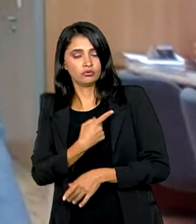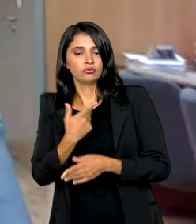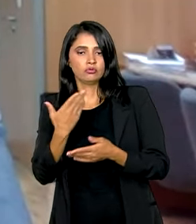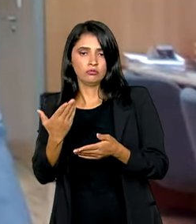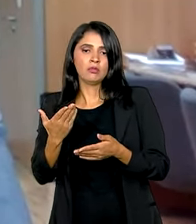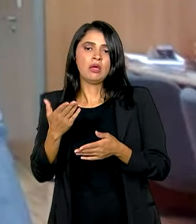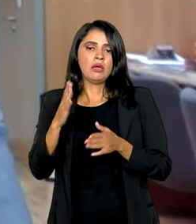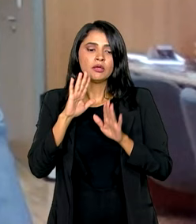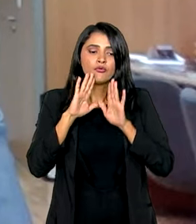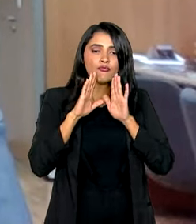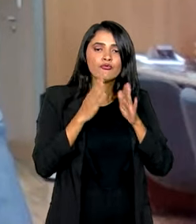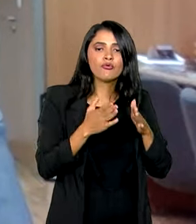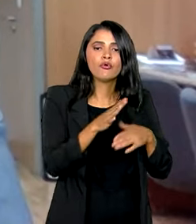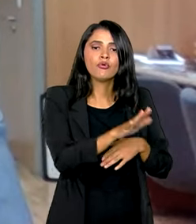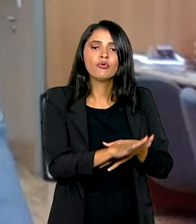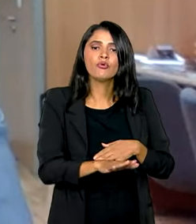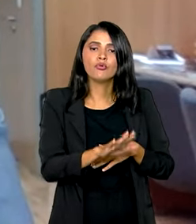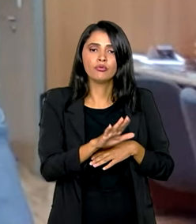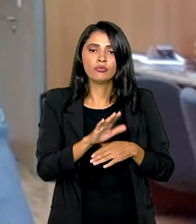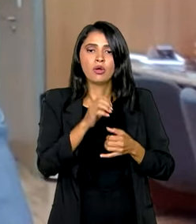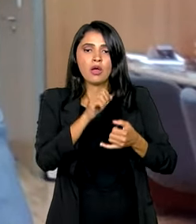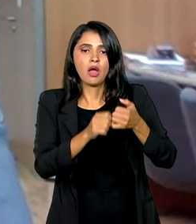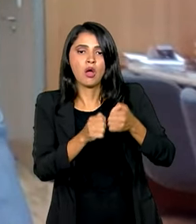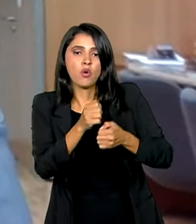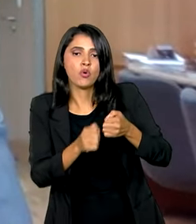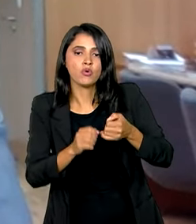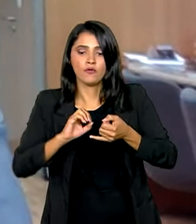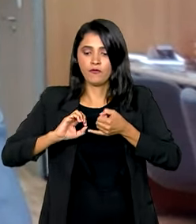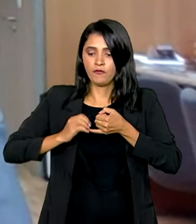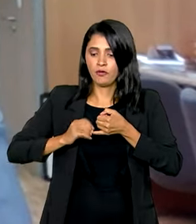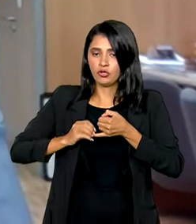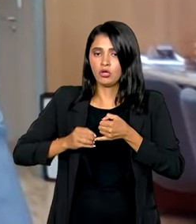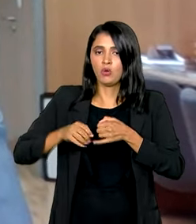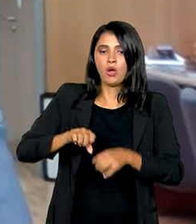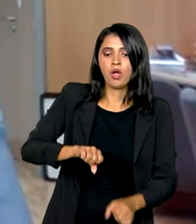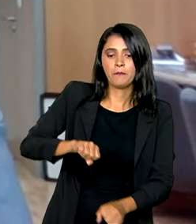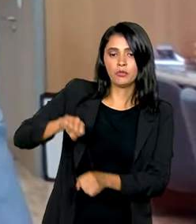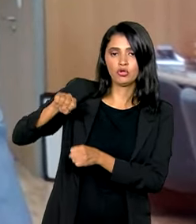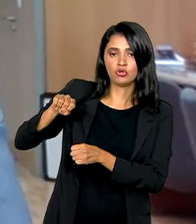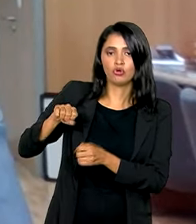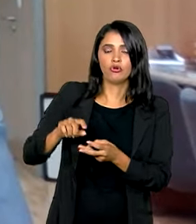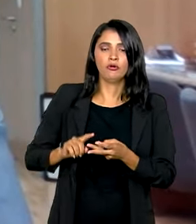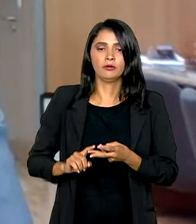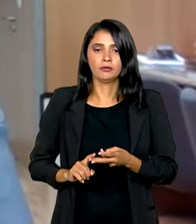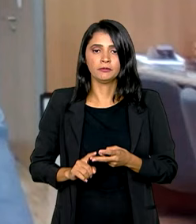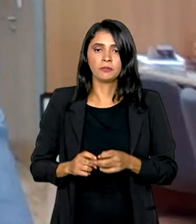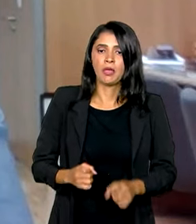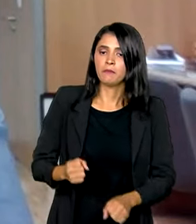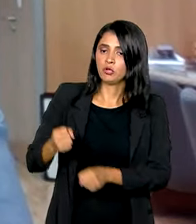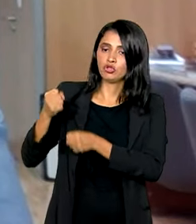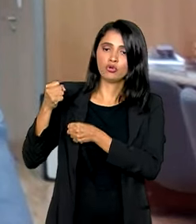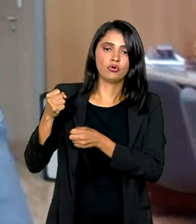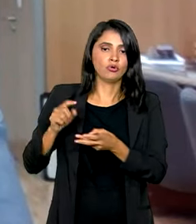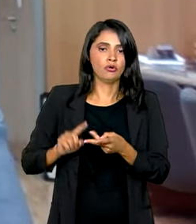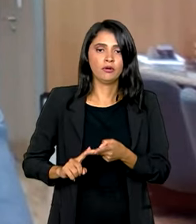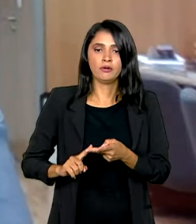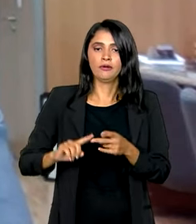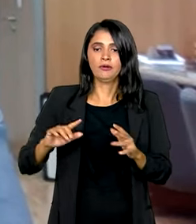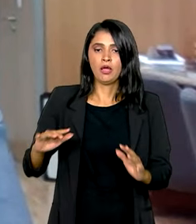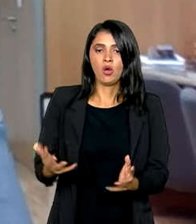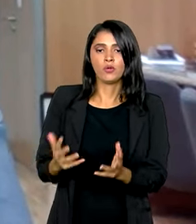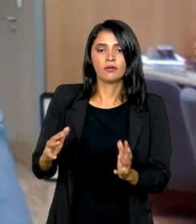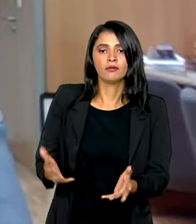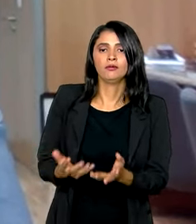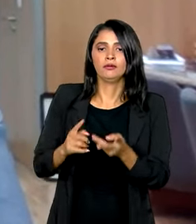está voltada para o arroz, para o feijão, para a mandioca, para as